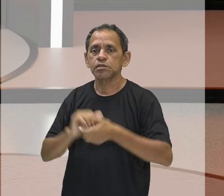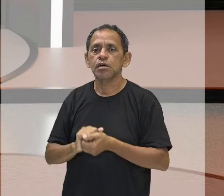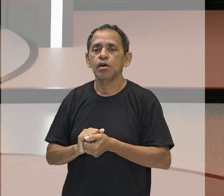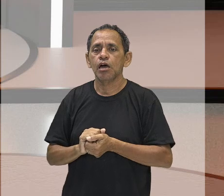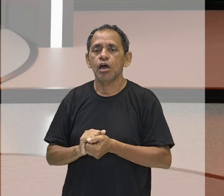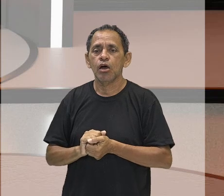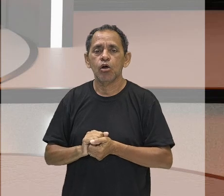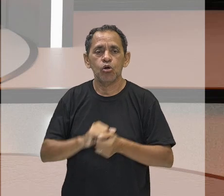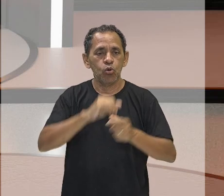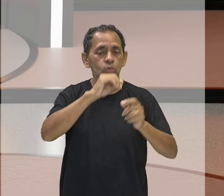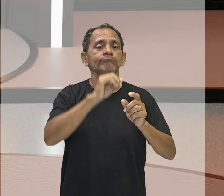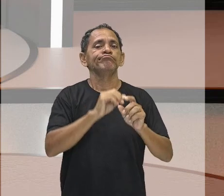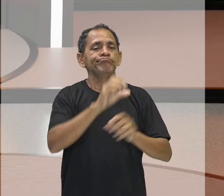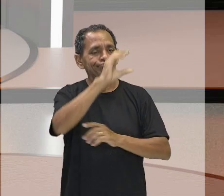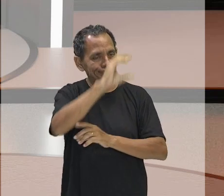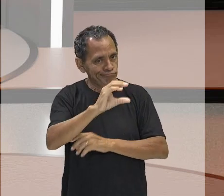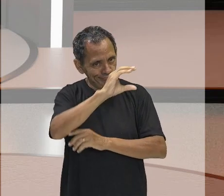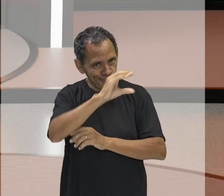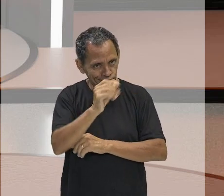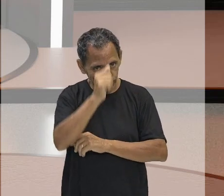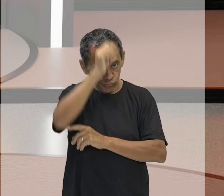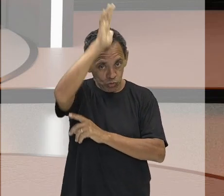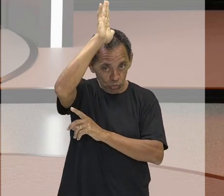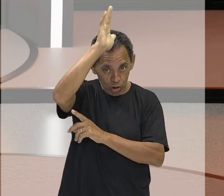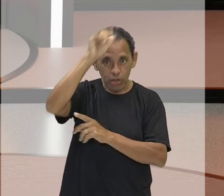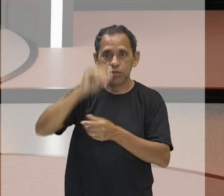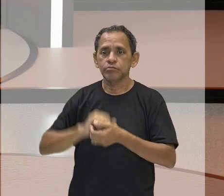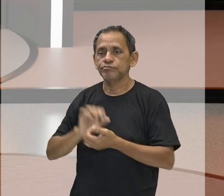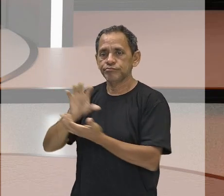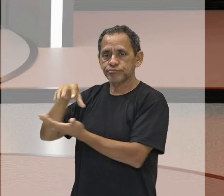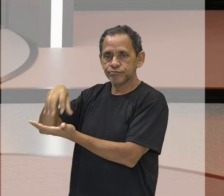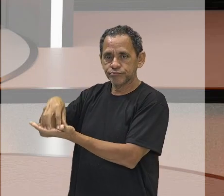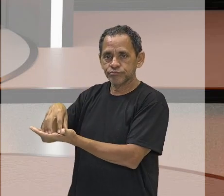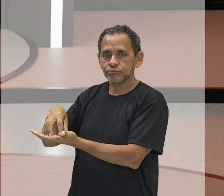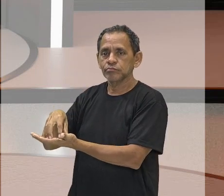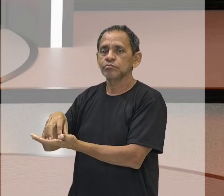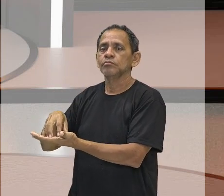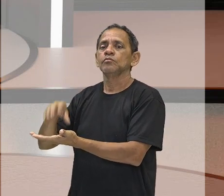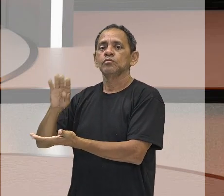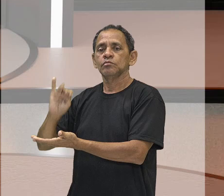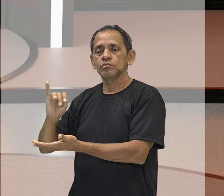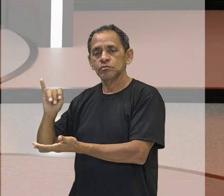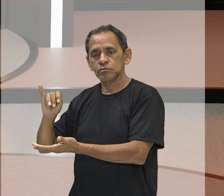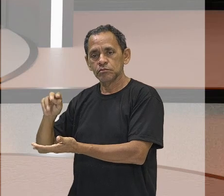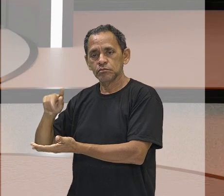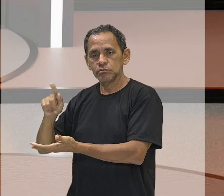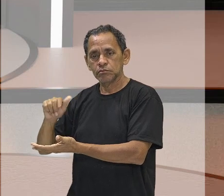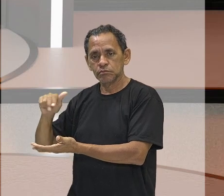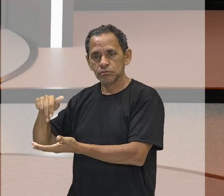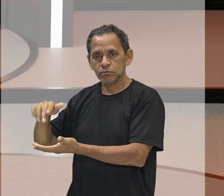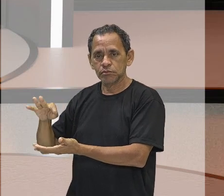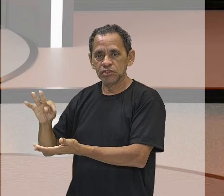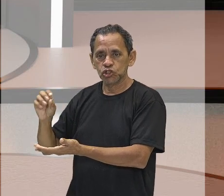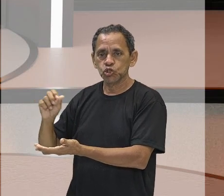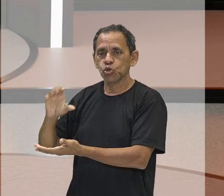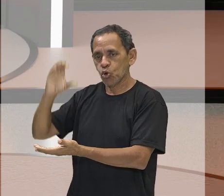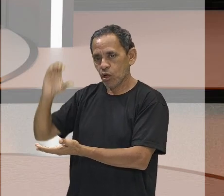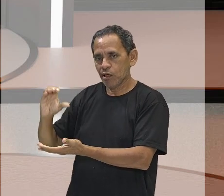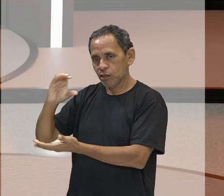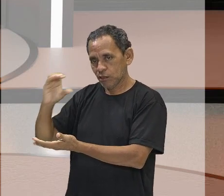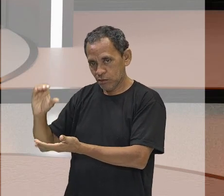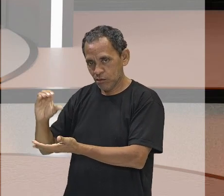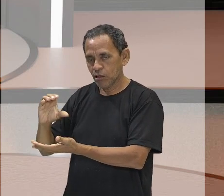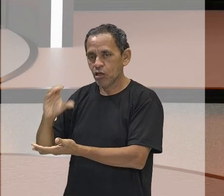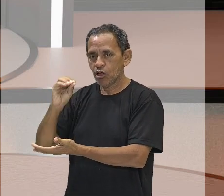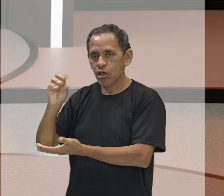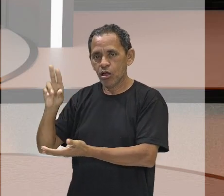Igreja Católica Apostólica Romana, que inclusive é a Igreja Católica que a gente conhece hoje, e a Igreja Católica